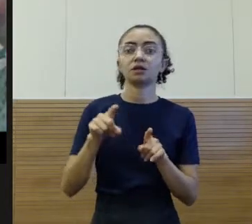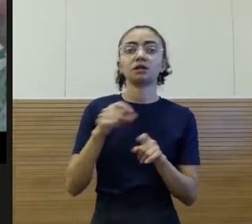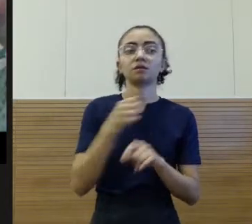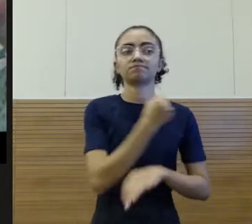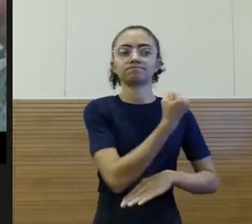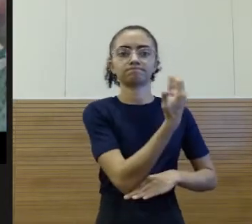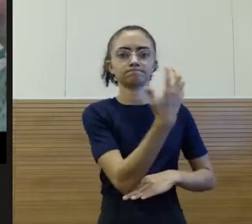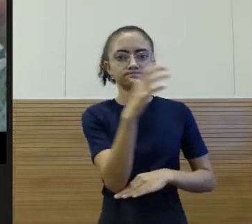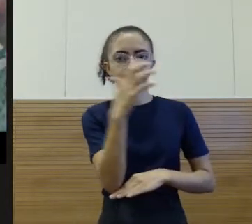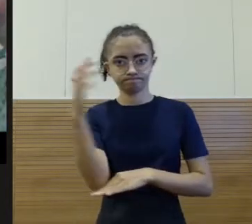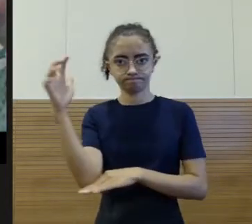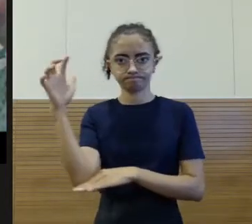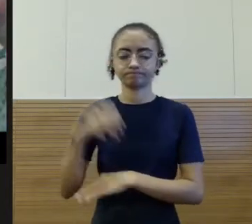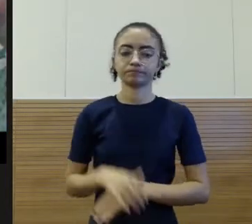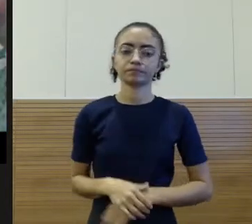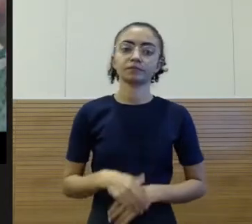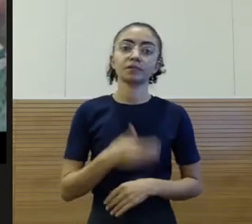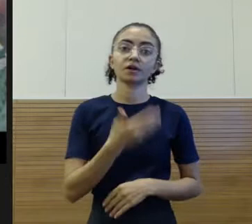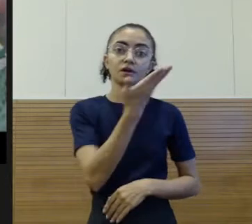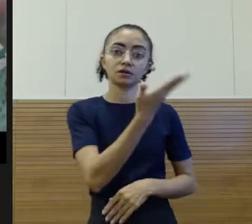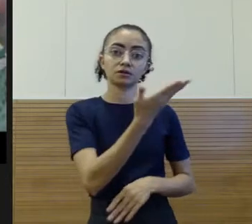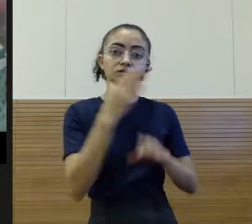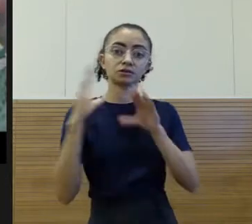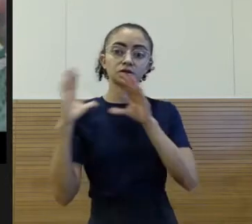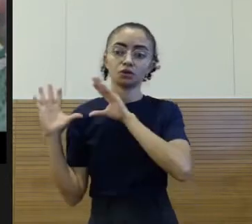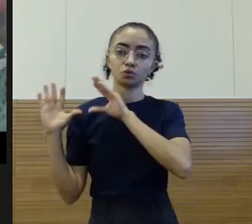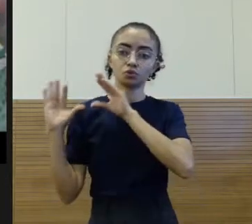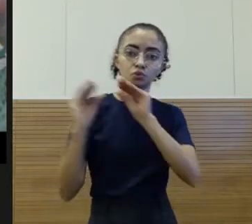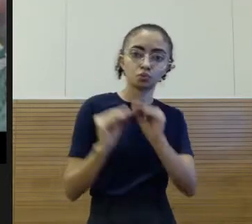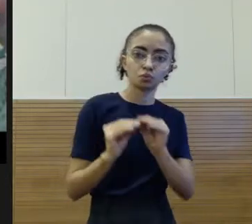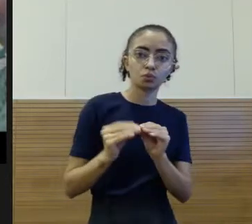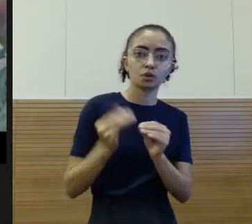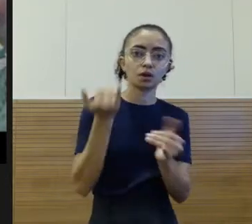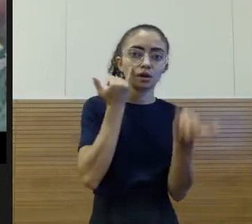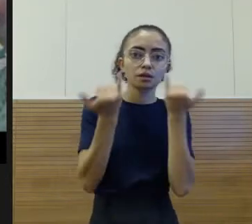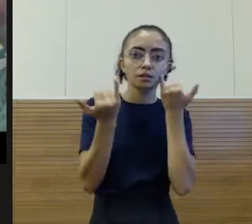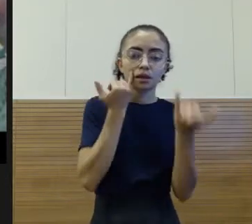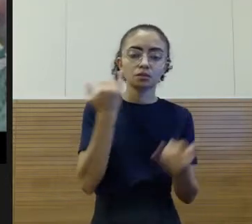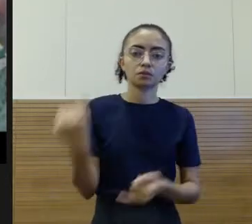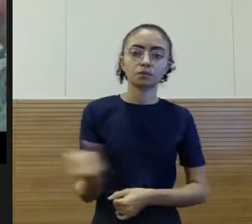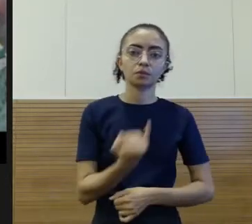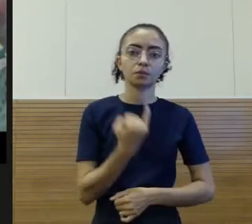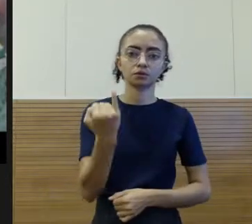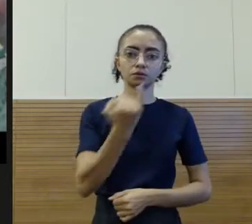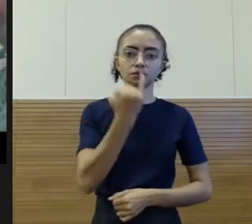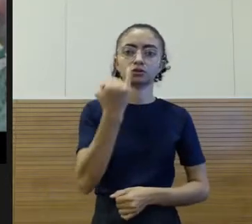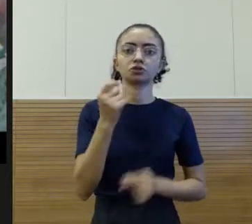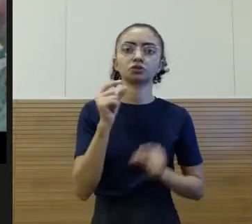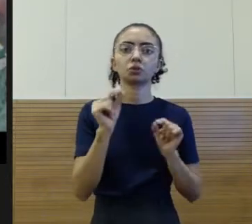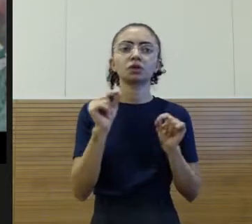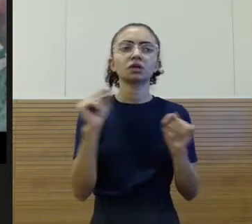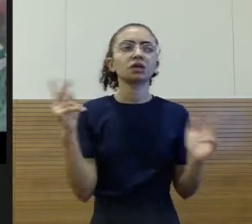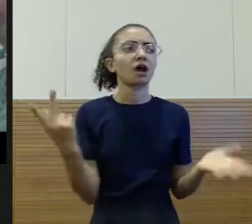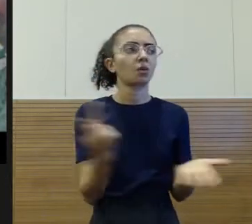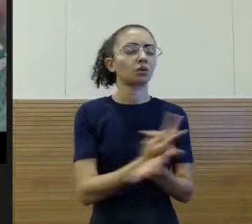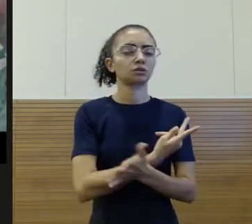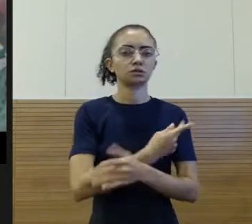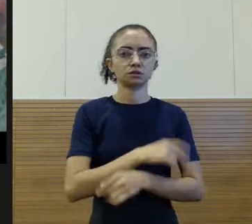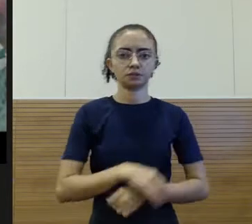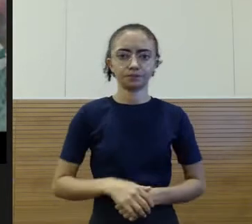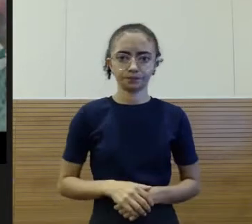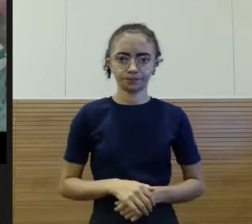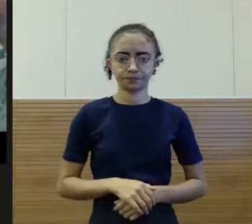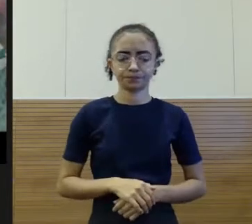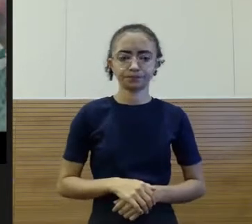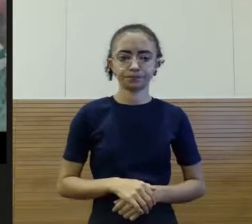ecossistemas. Esse é um resumo de dados muito importantes para considerar e ver por que está acontecendo o que está acontecendo.